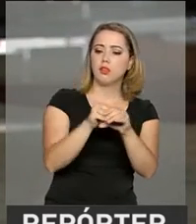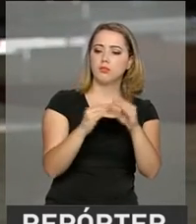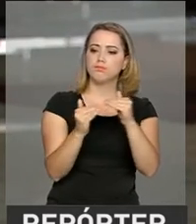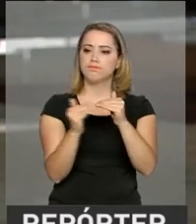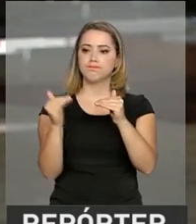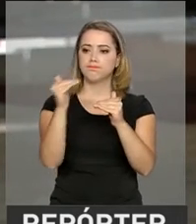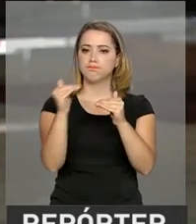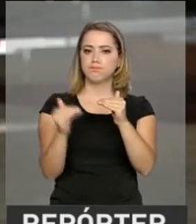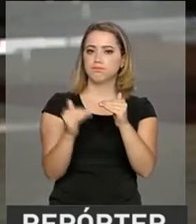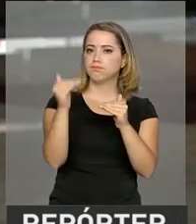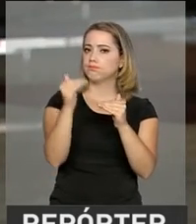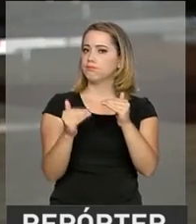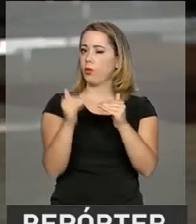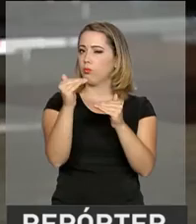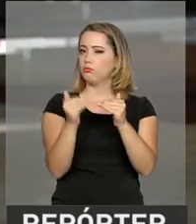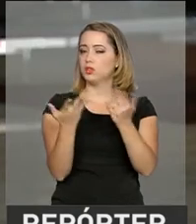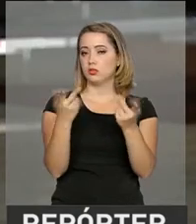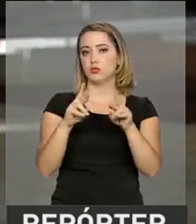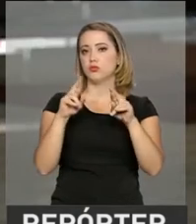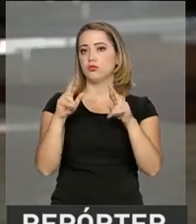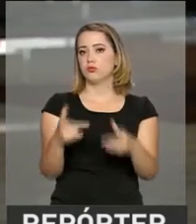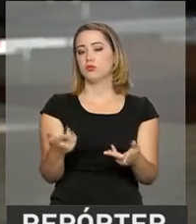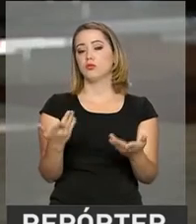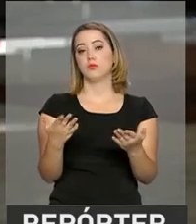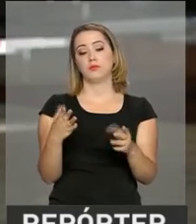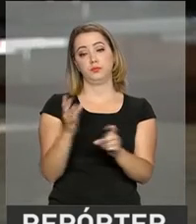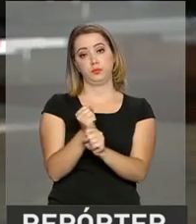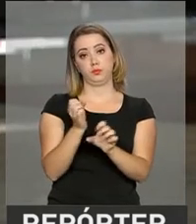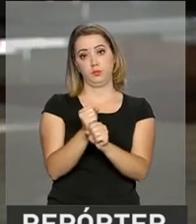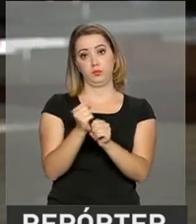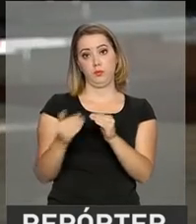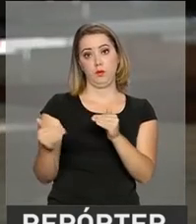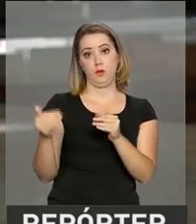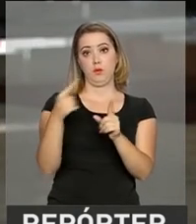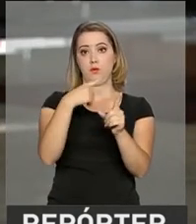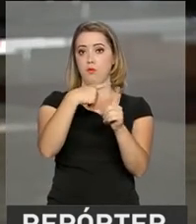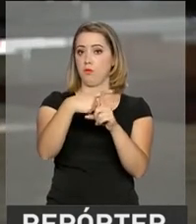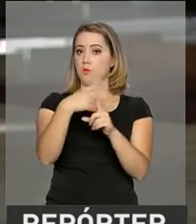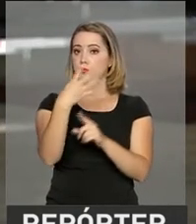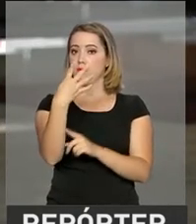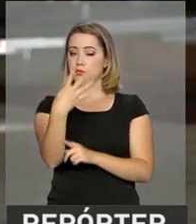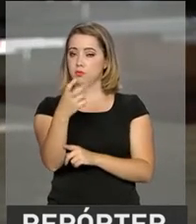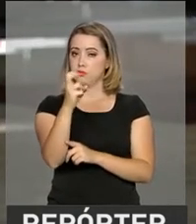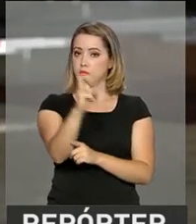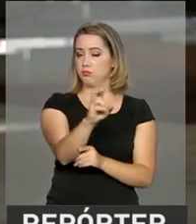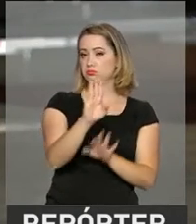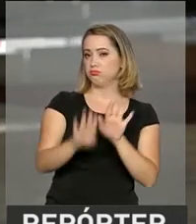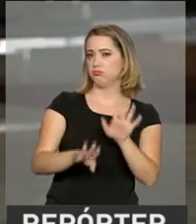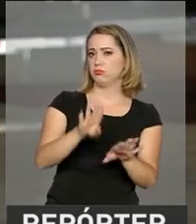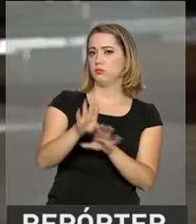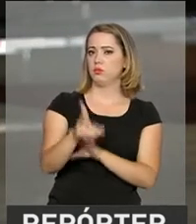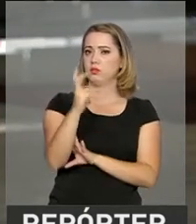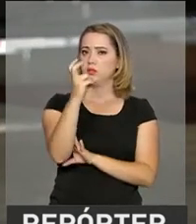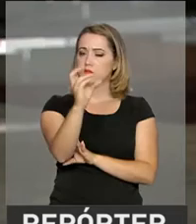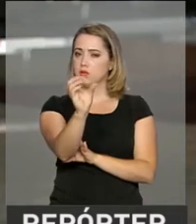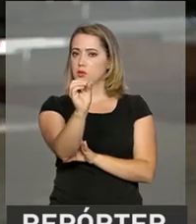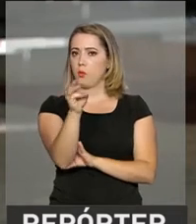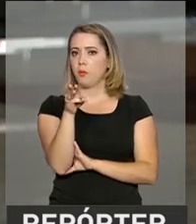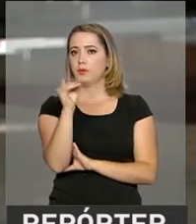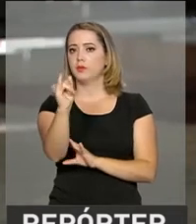previa uma um saldo positivo na balança comercial entre 45 e 50 bilhões de dólares em